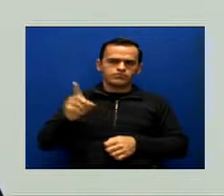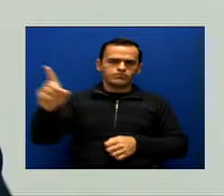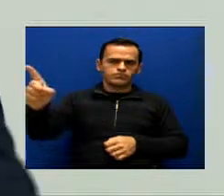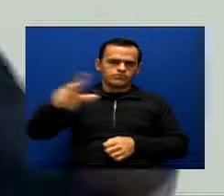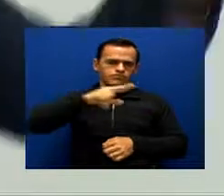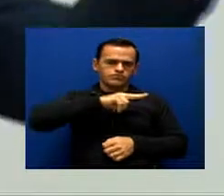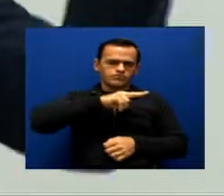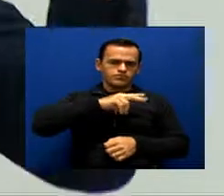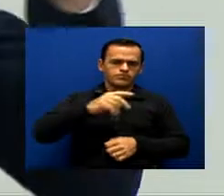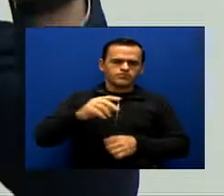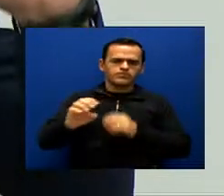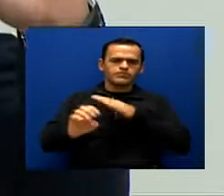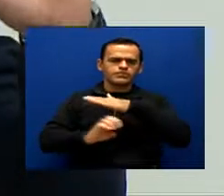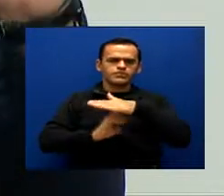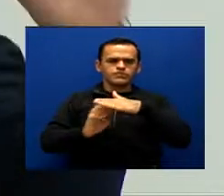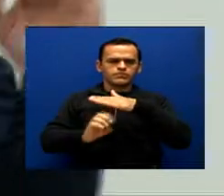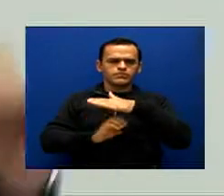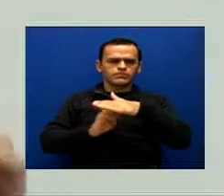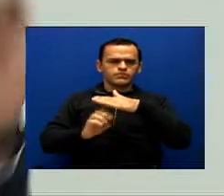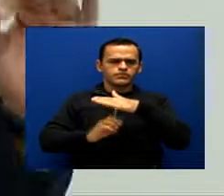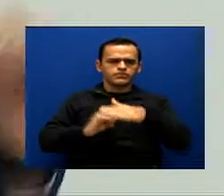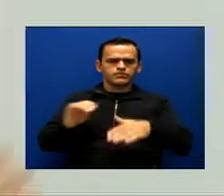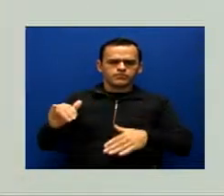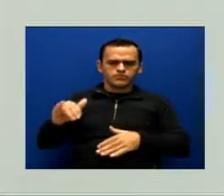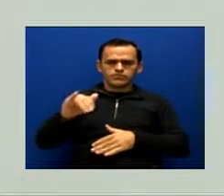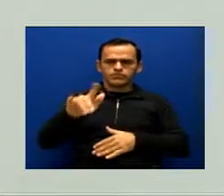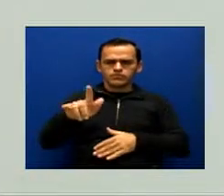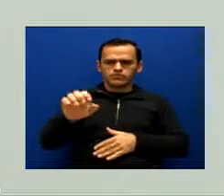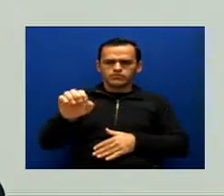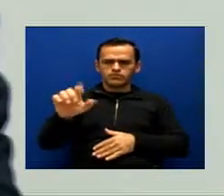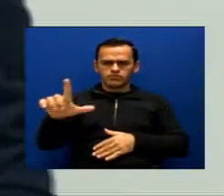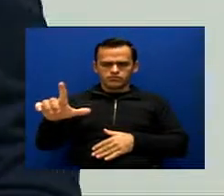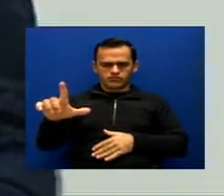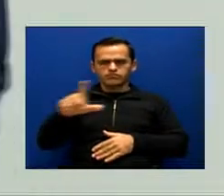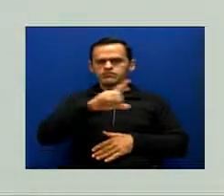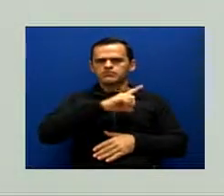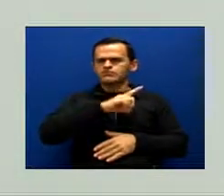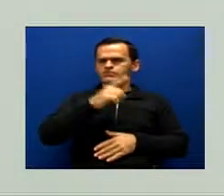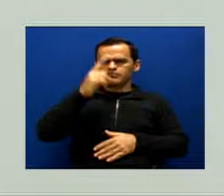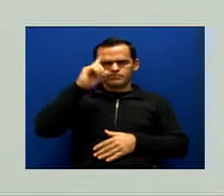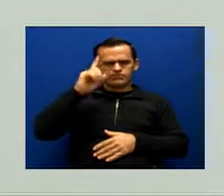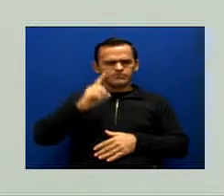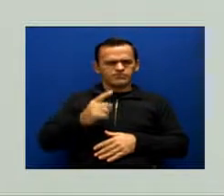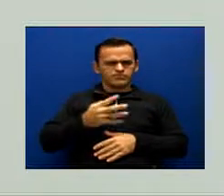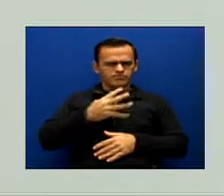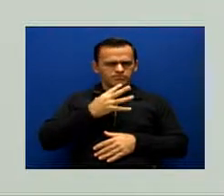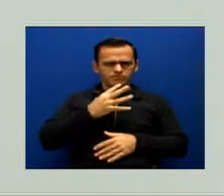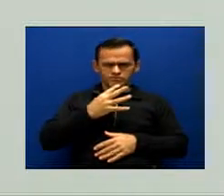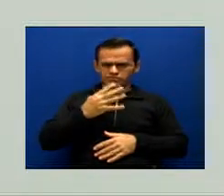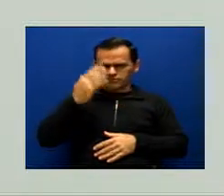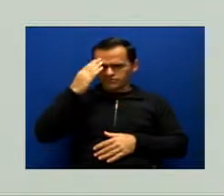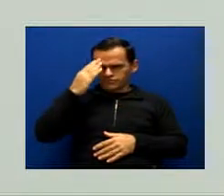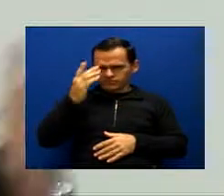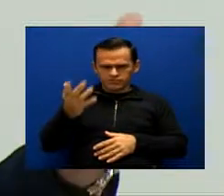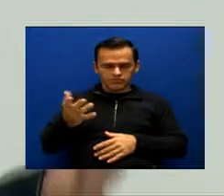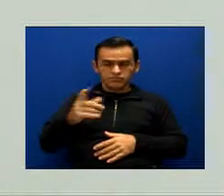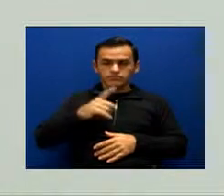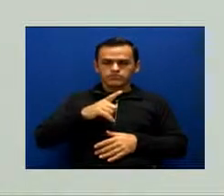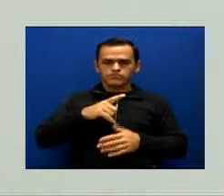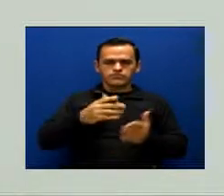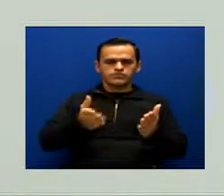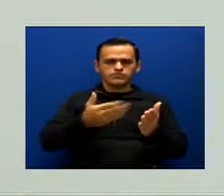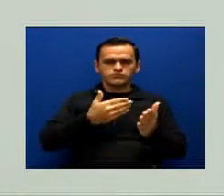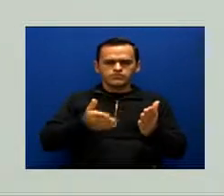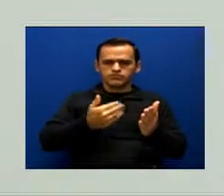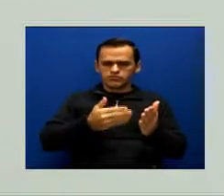com a postura que a empresa de aviação Gol teve recentemente. Eu não sei se o pessoal aqui no plenário acompanhou. Está na capa da